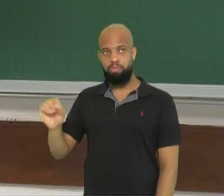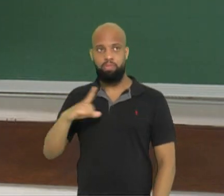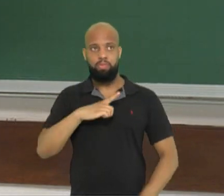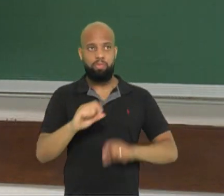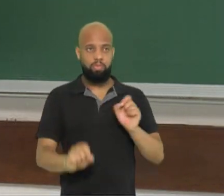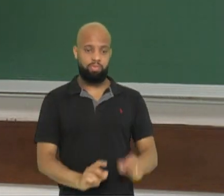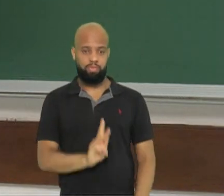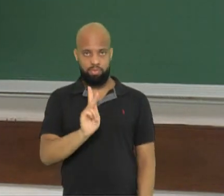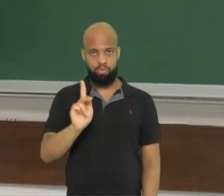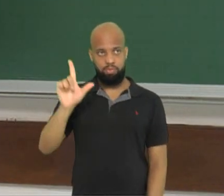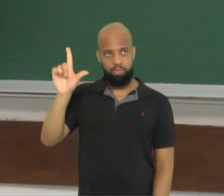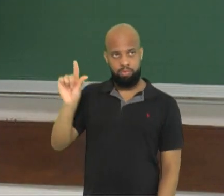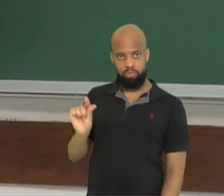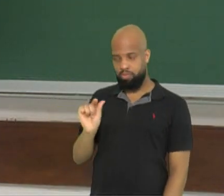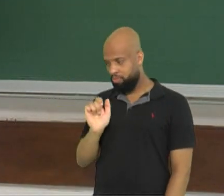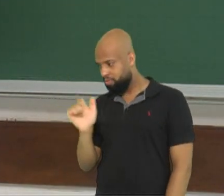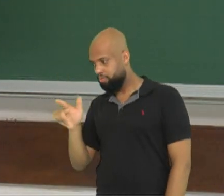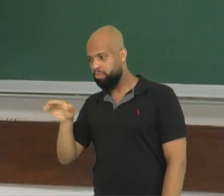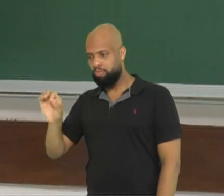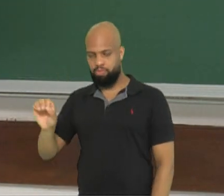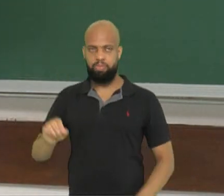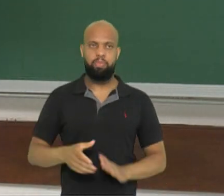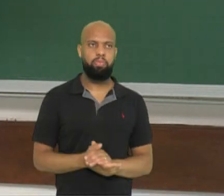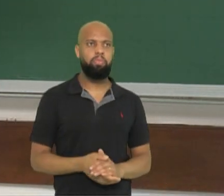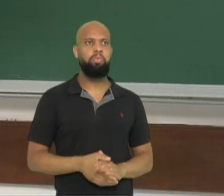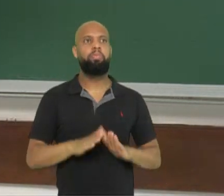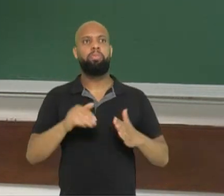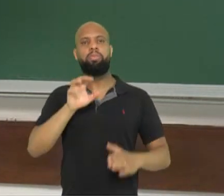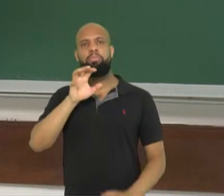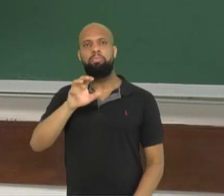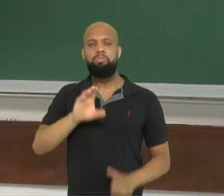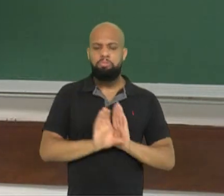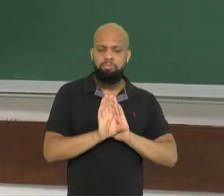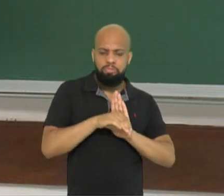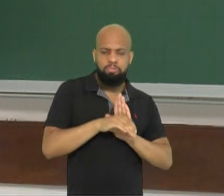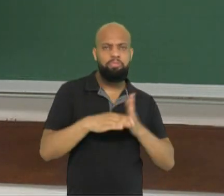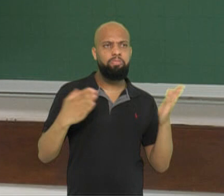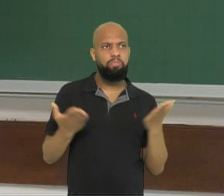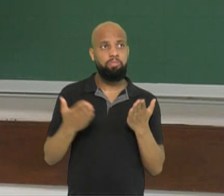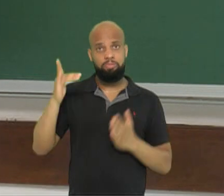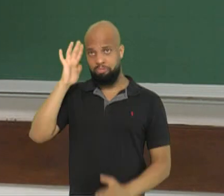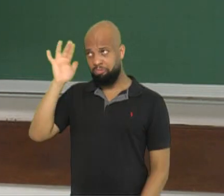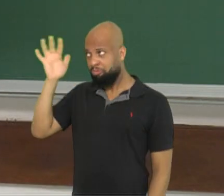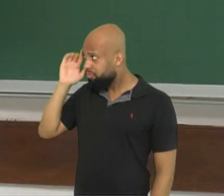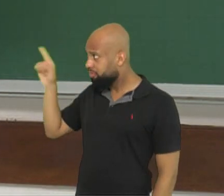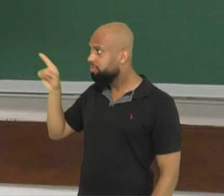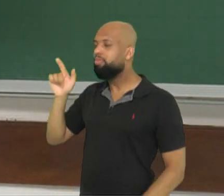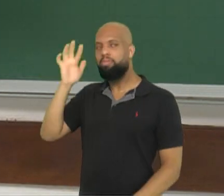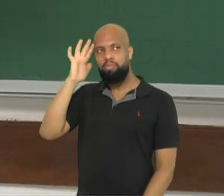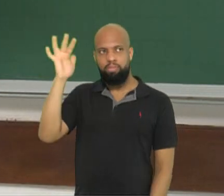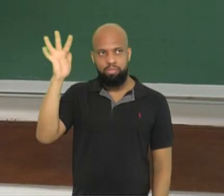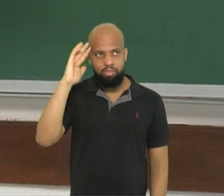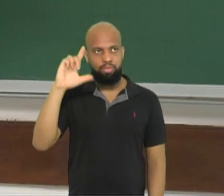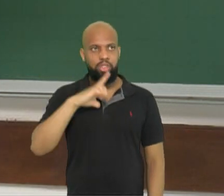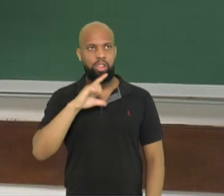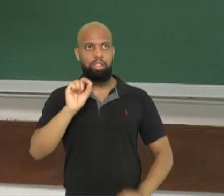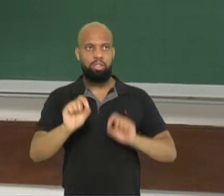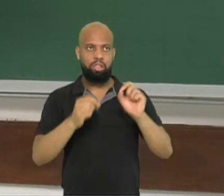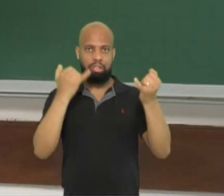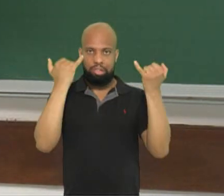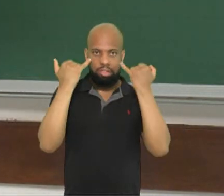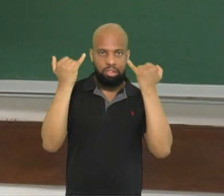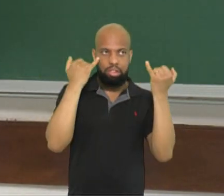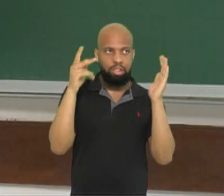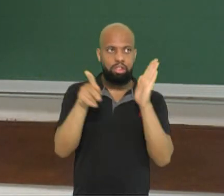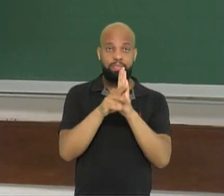0, menor ou igual a 0. Gente, a definição, né, que é esse conceito teórico aqui, né? Então, a gente teve que ter informações